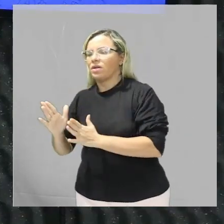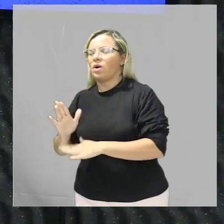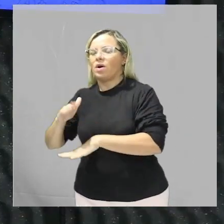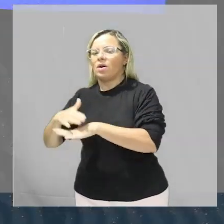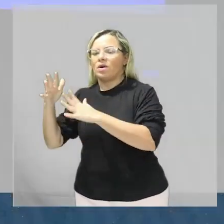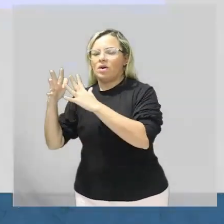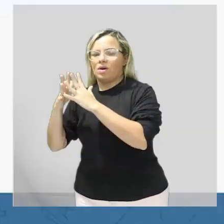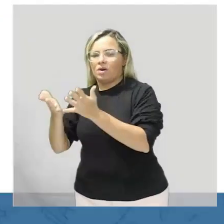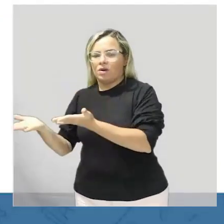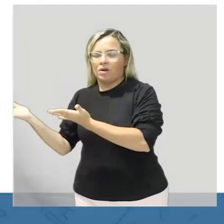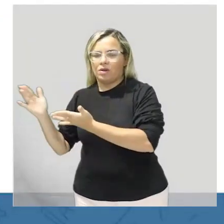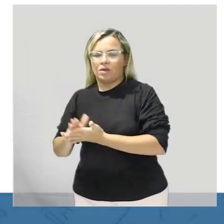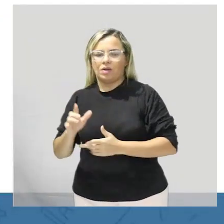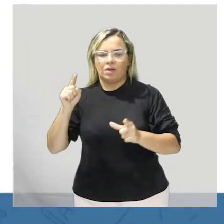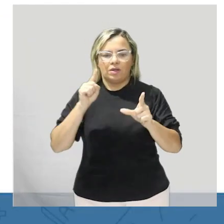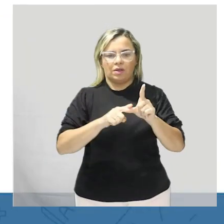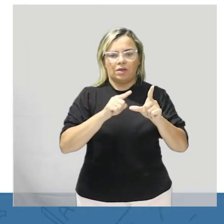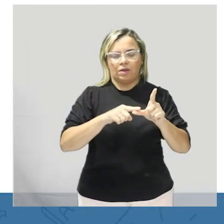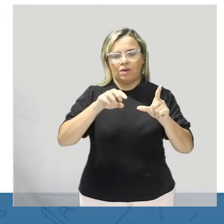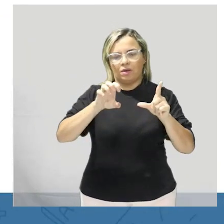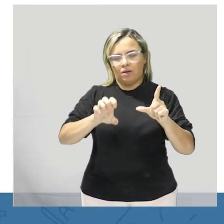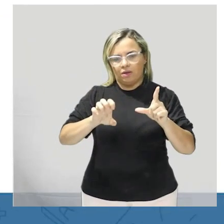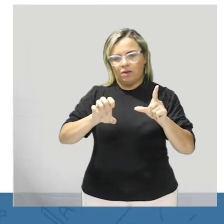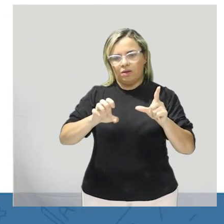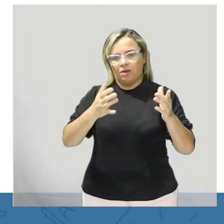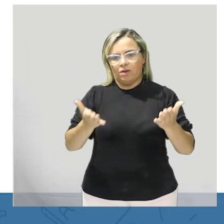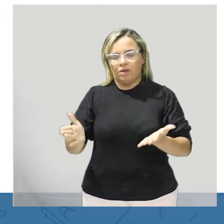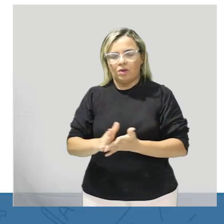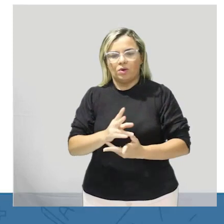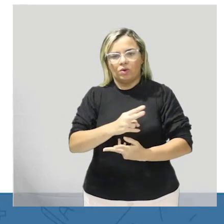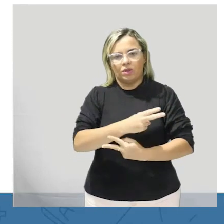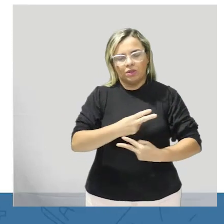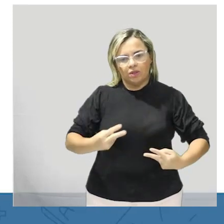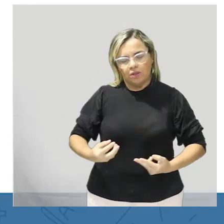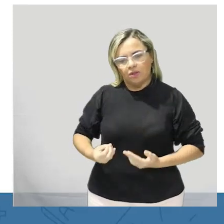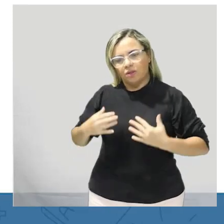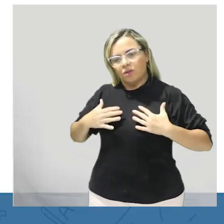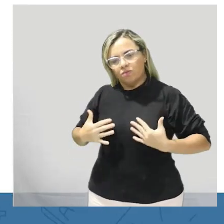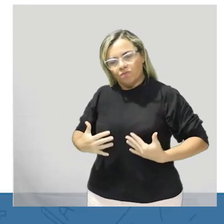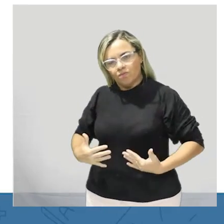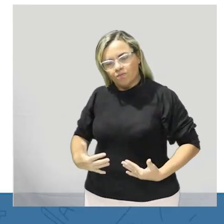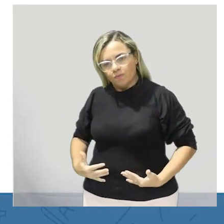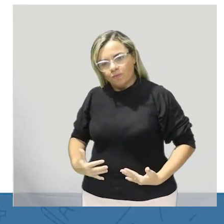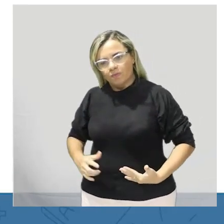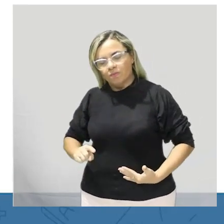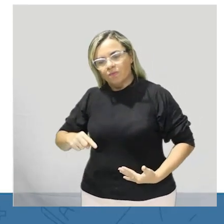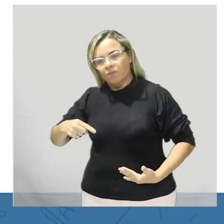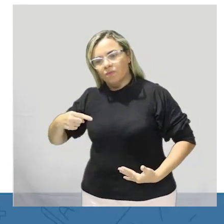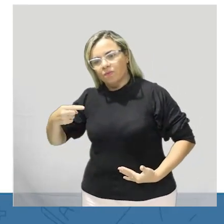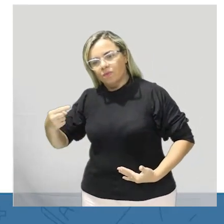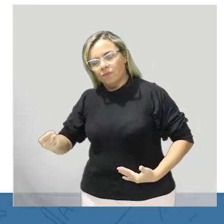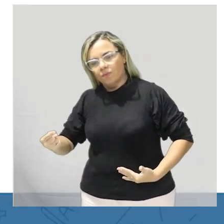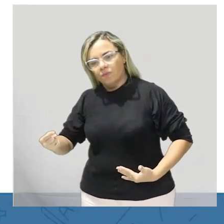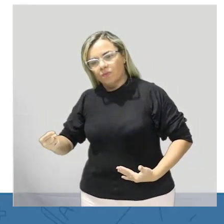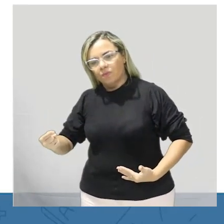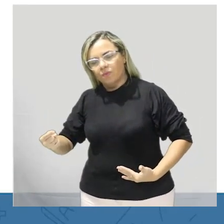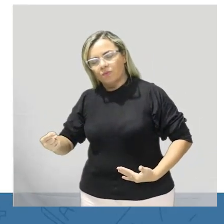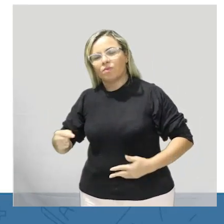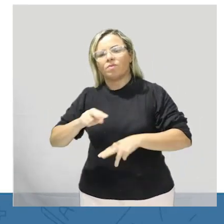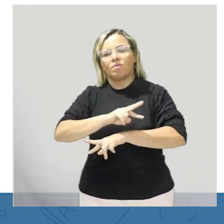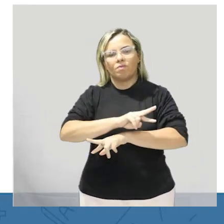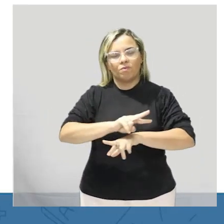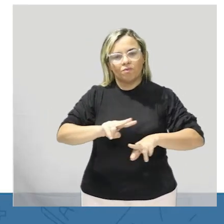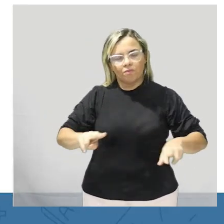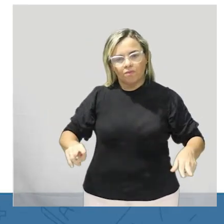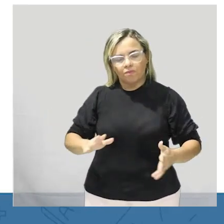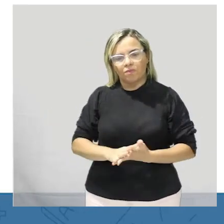das alternativas, a correta vai ser a letra E. Ó. O mais simples é o organismo, tá? E vários